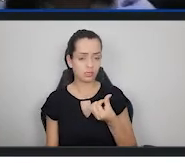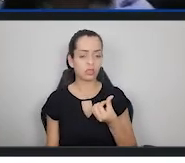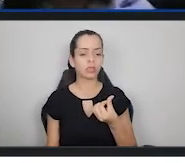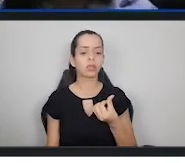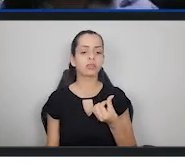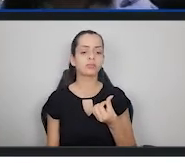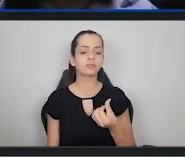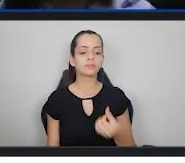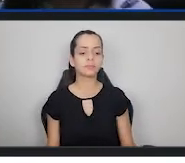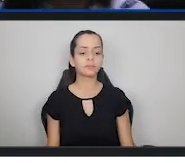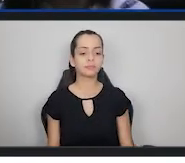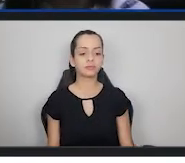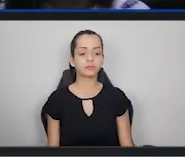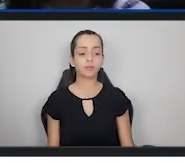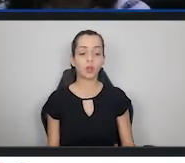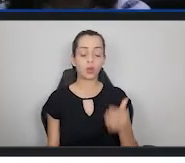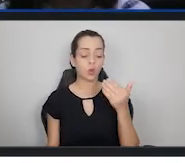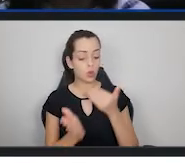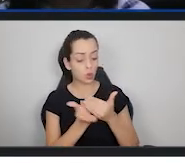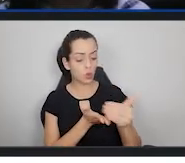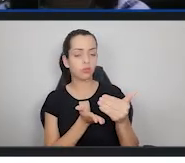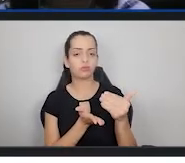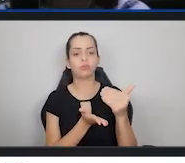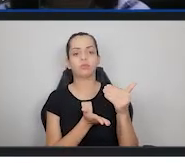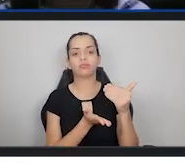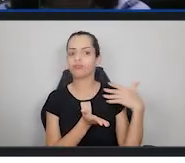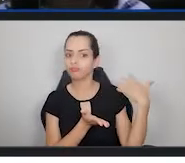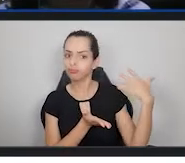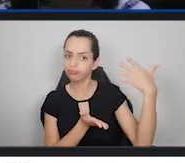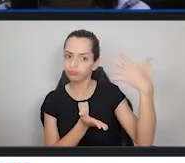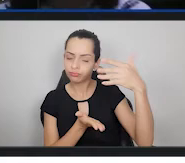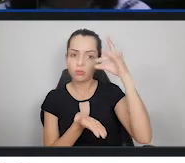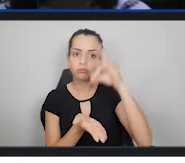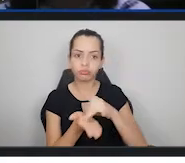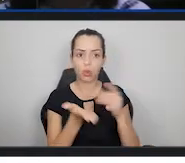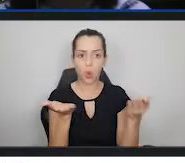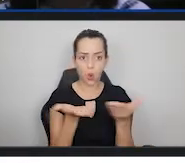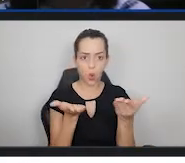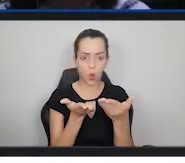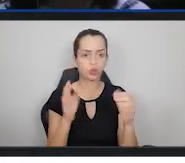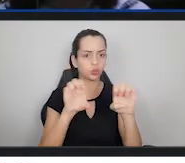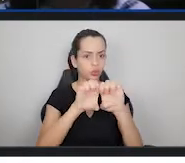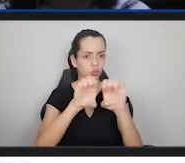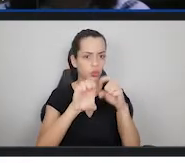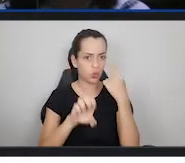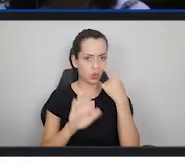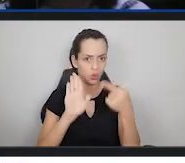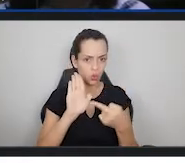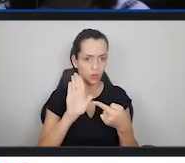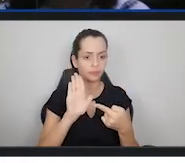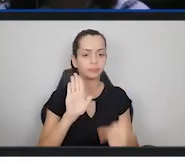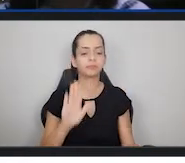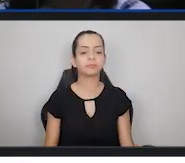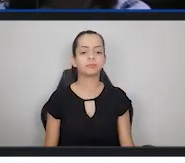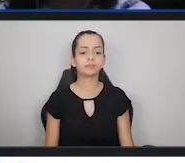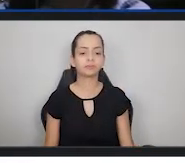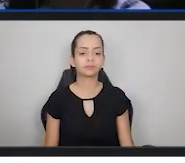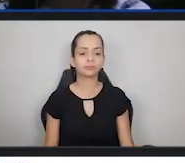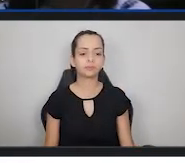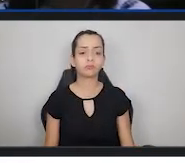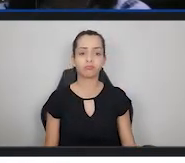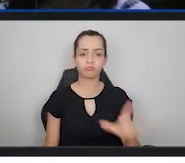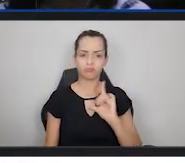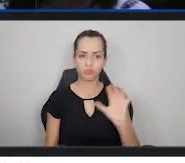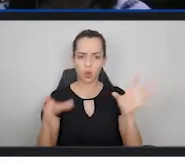1996 é que começou-se a estruturar para o que hoje vigora, tá? Que é essa estrutura aqui. Então,